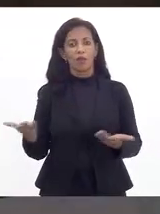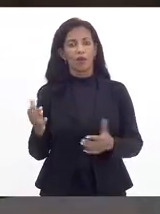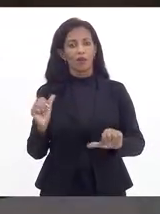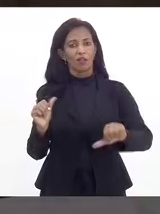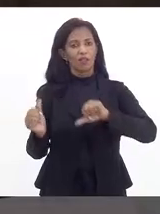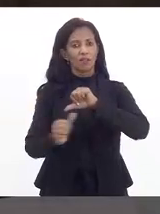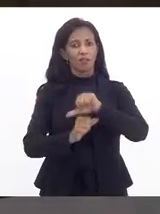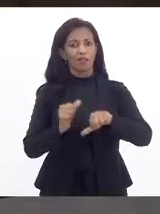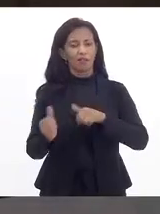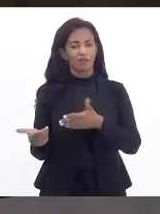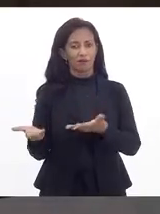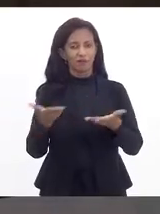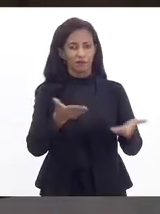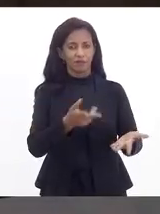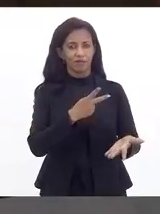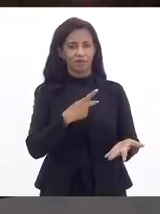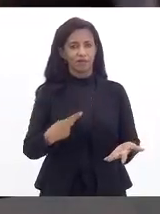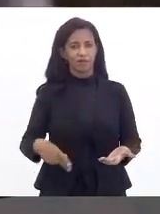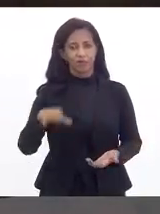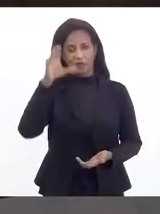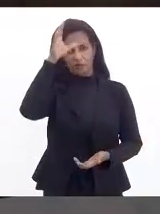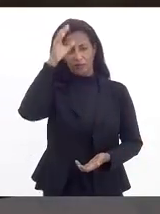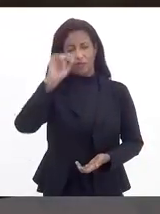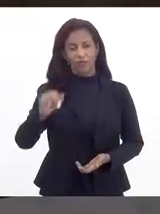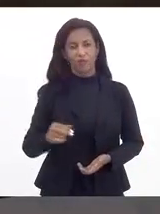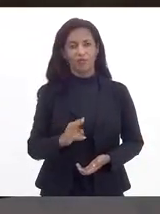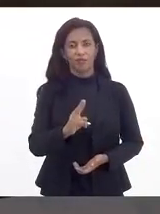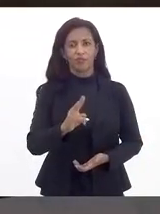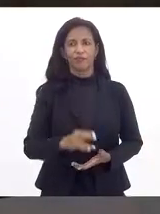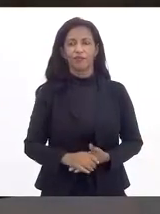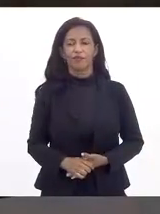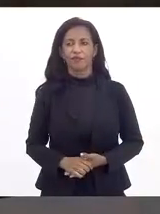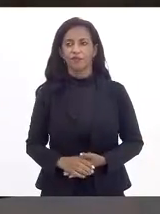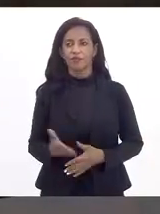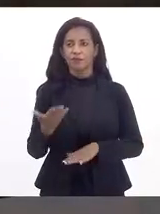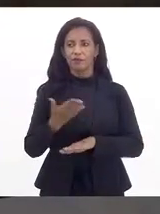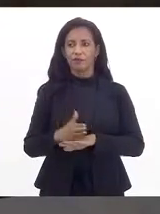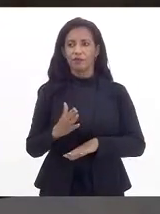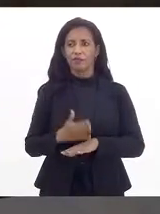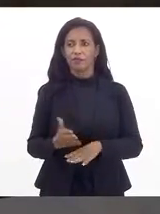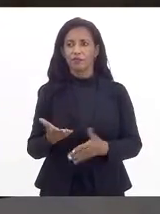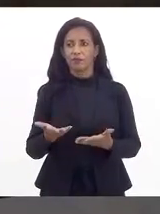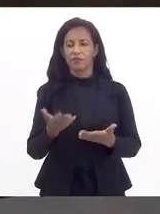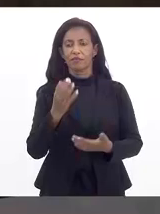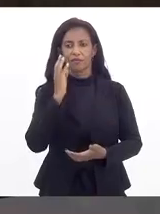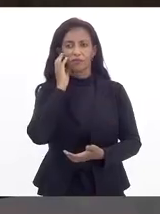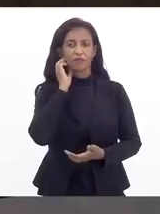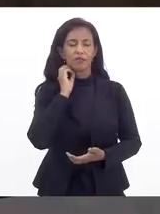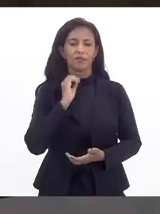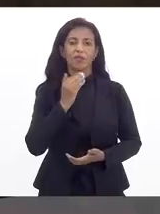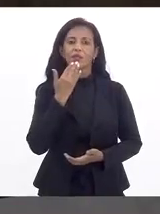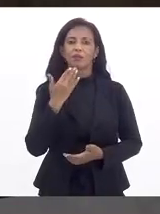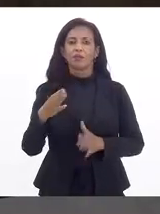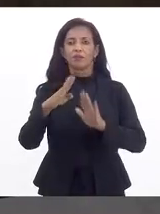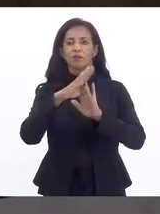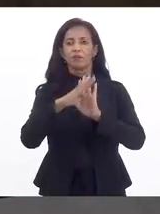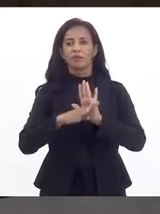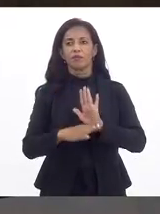a presidenta Tia Ju, né, em exercício. Eu pedi um pela